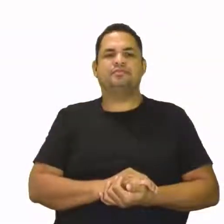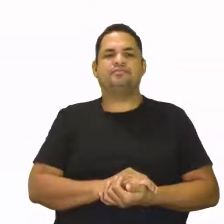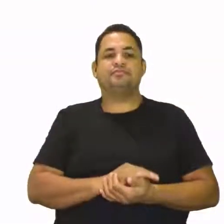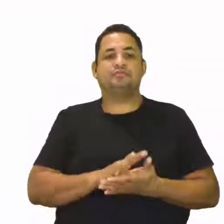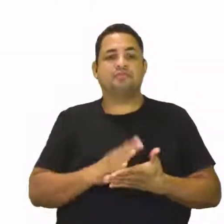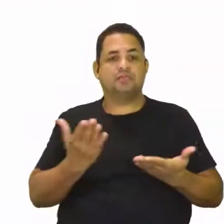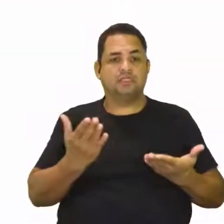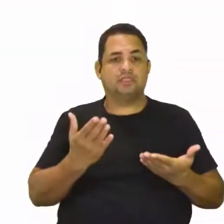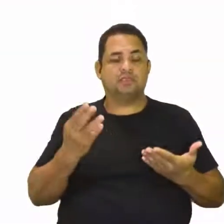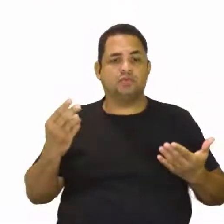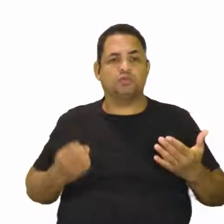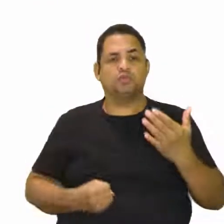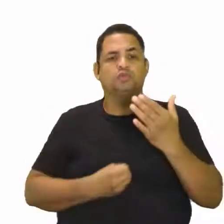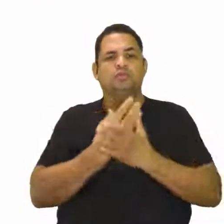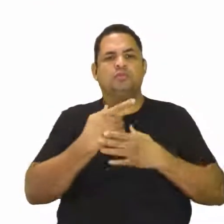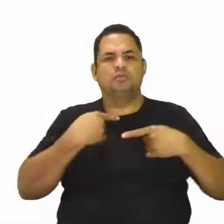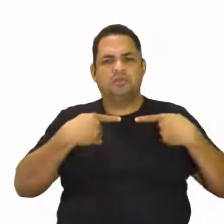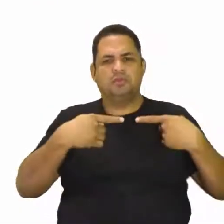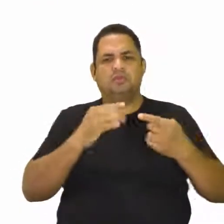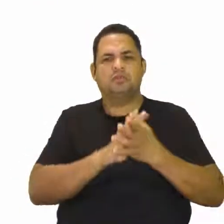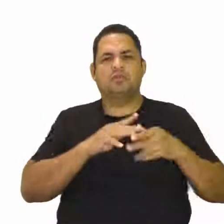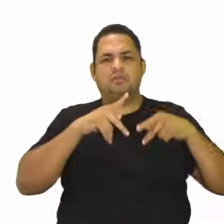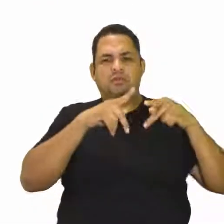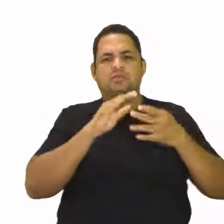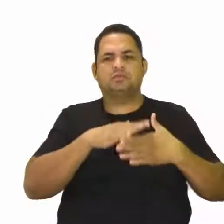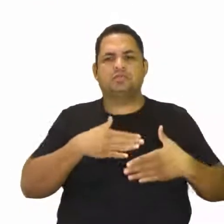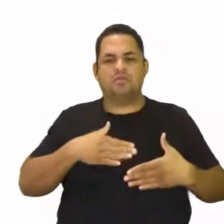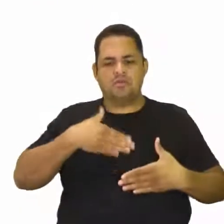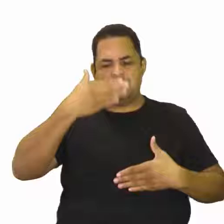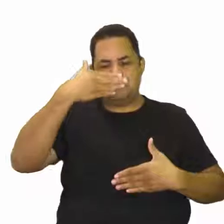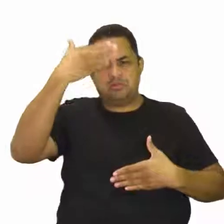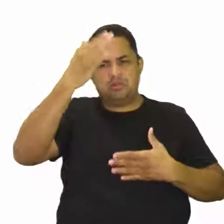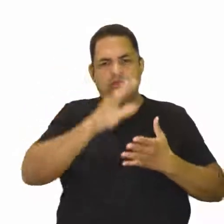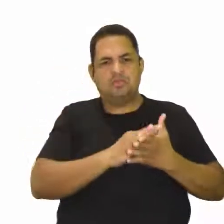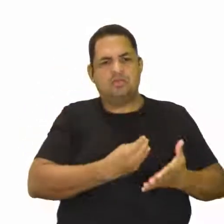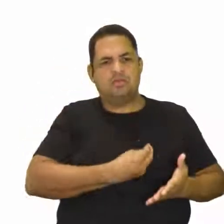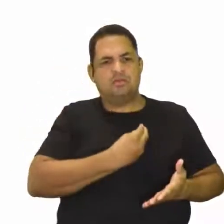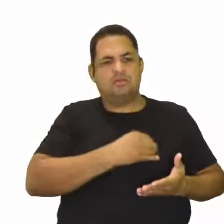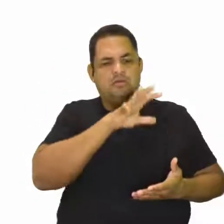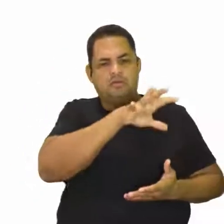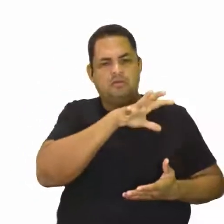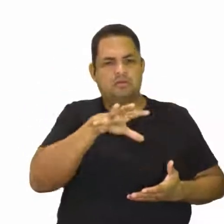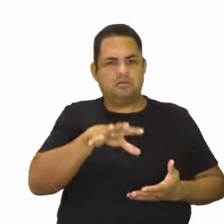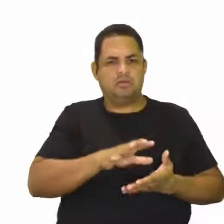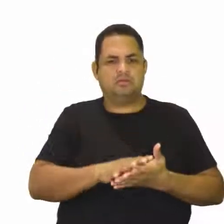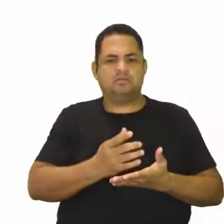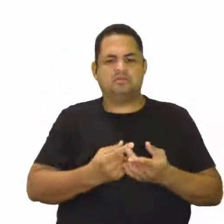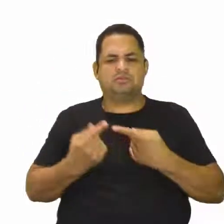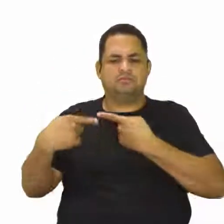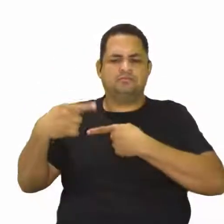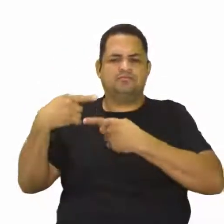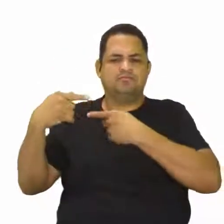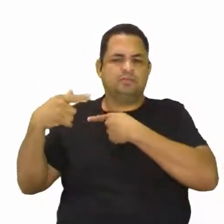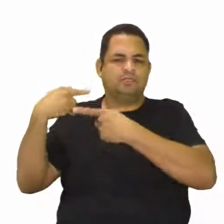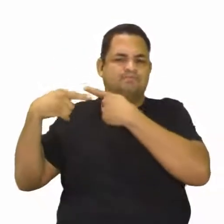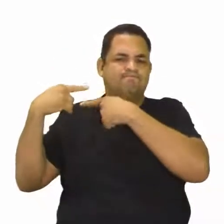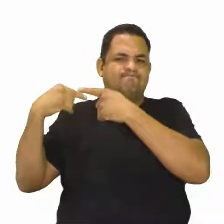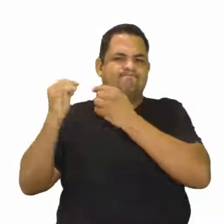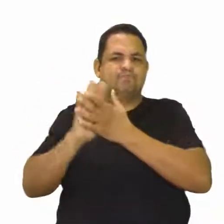Isso provocou conflito com a população árabe, que habitava a região havia muitas gerações